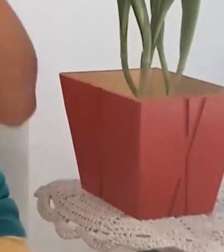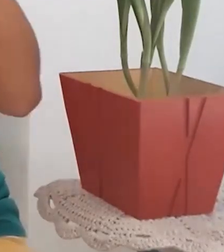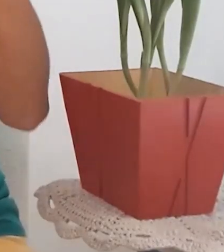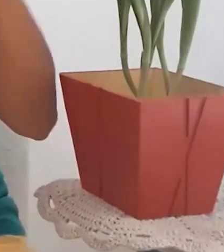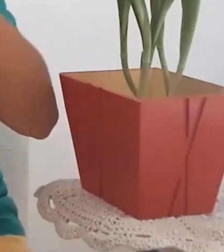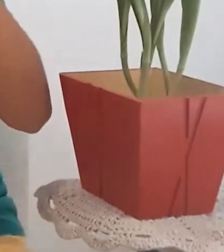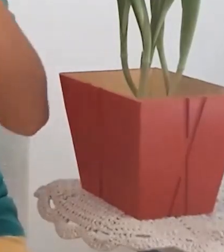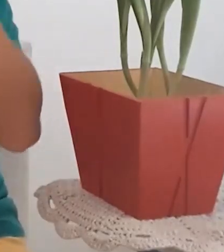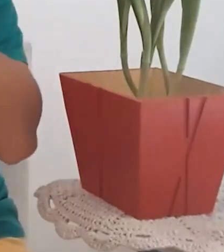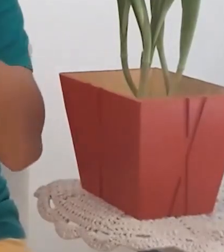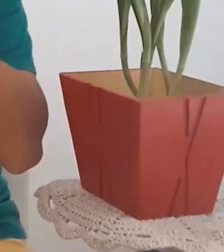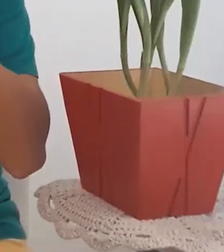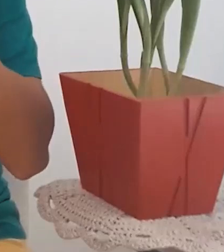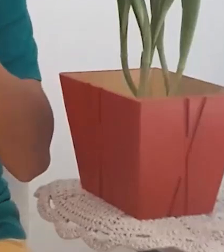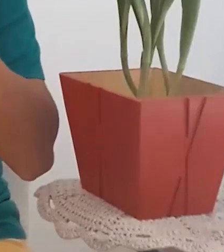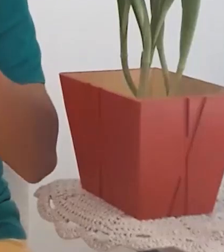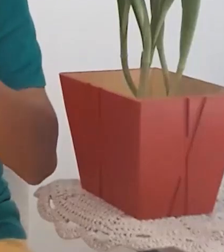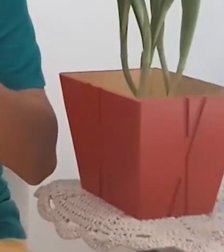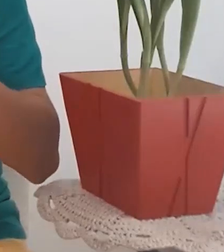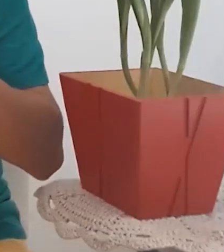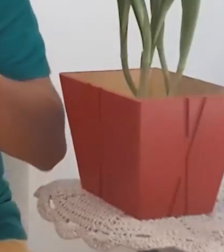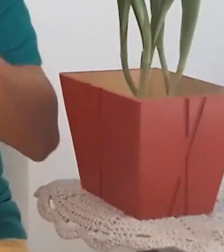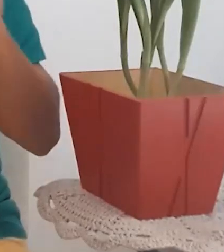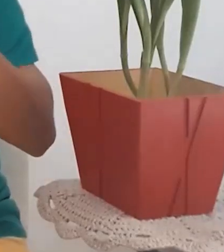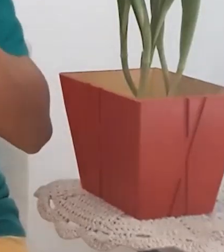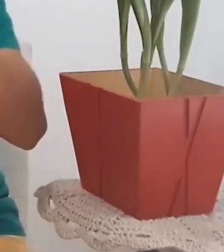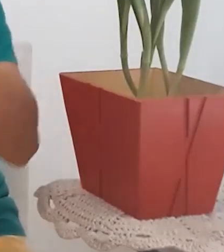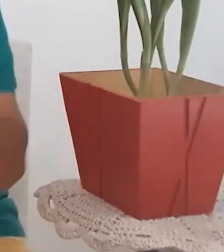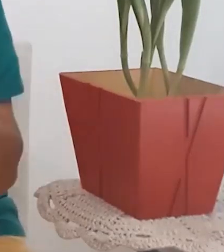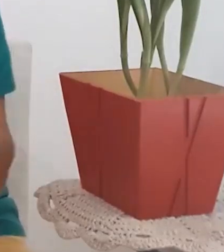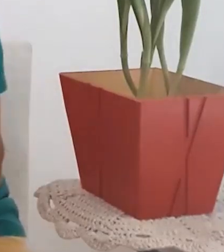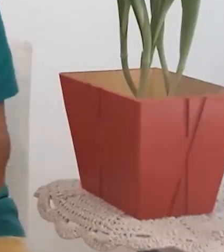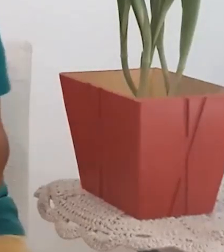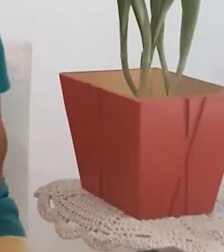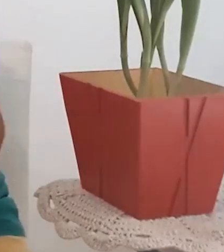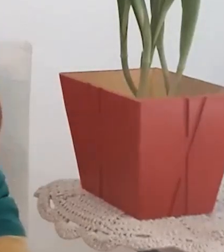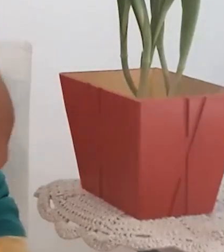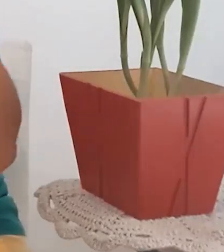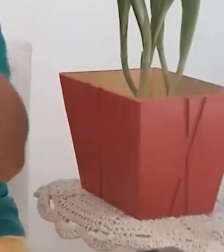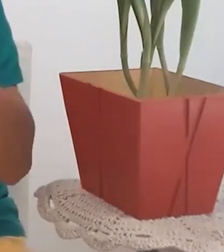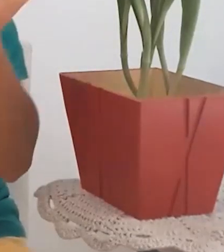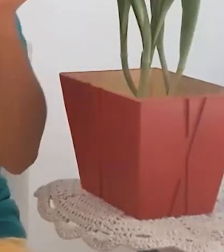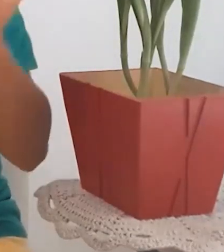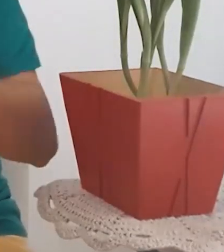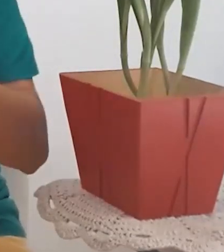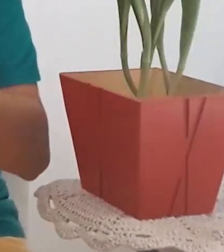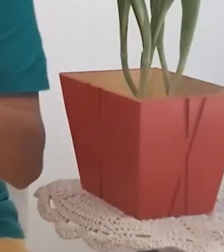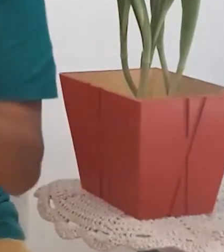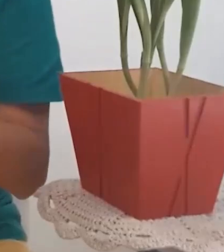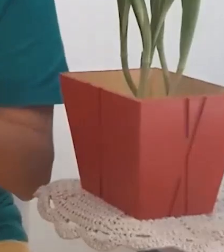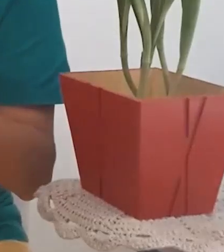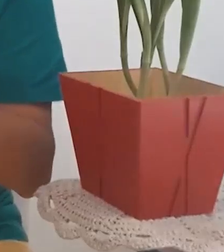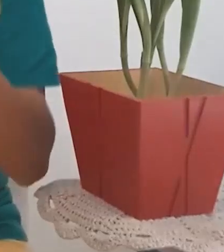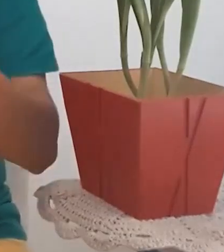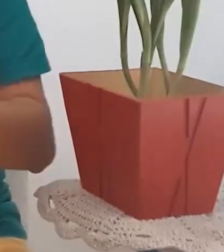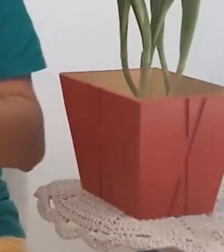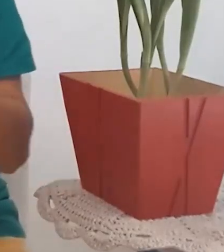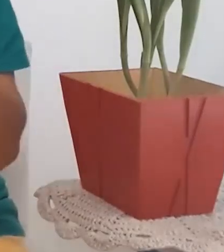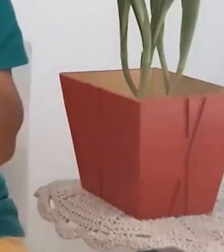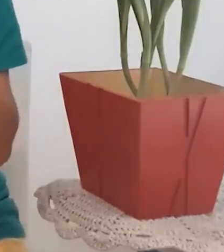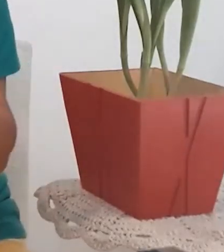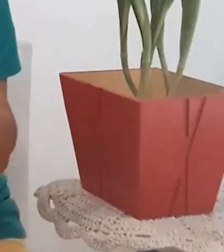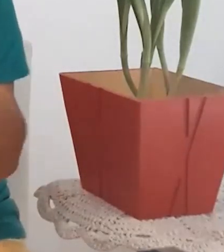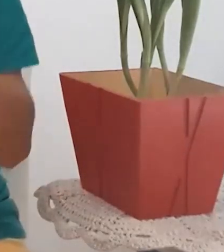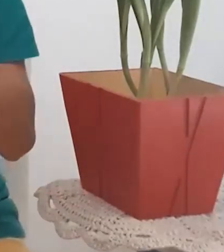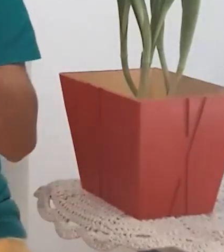pessoas, 5 pessoas, vai ser bem mais legal. Mas se tiver só em 3 pessoas, dá para brincar também.